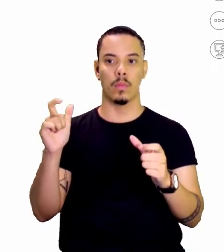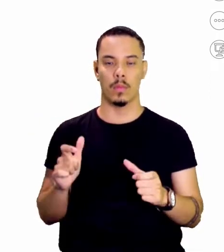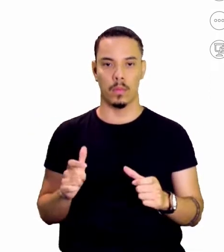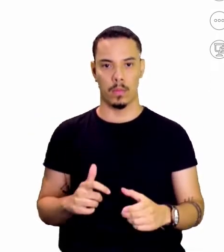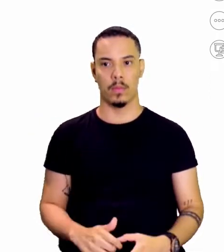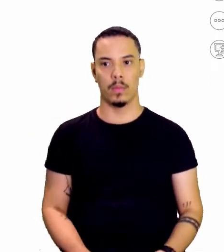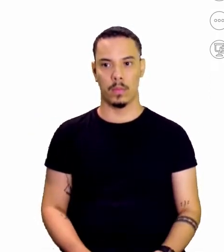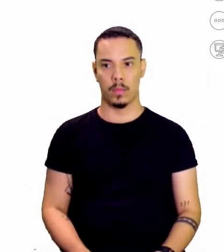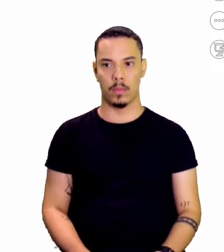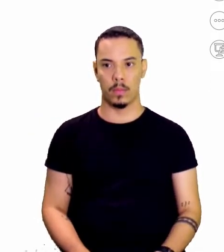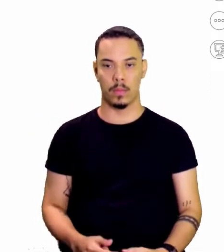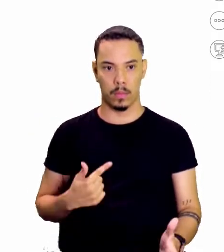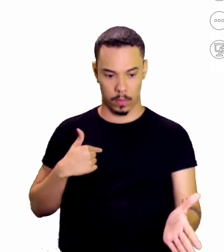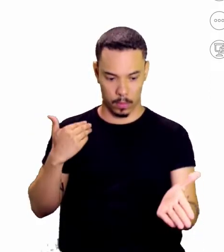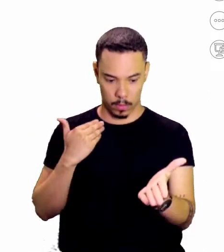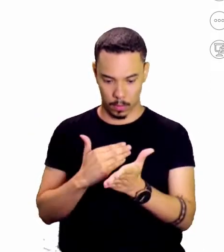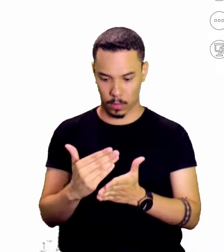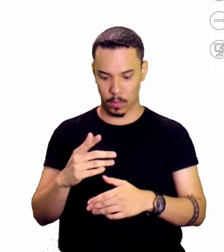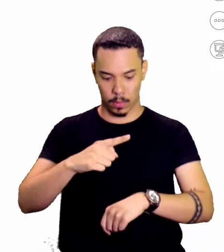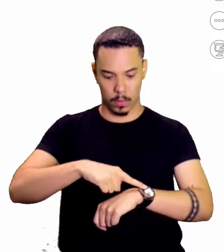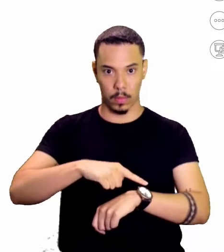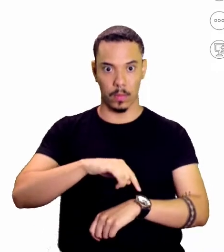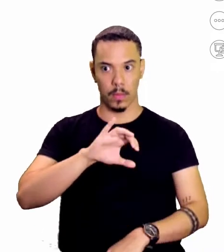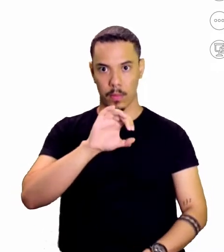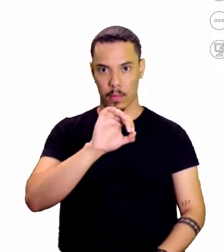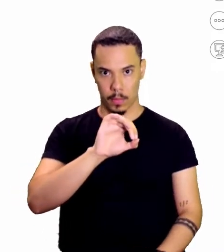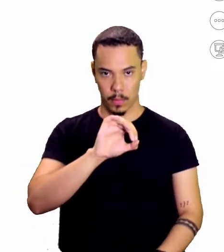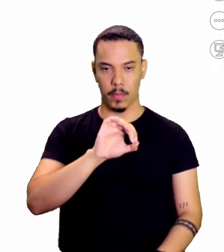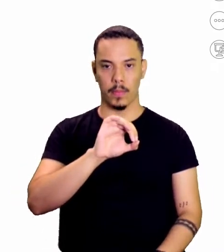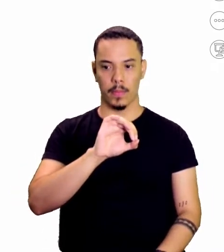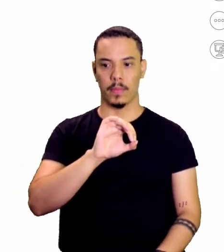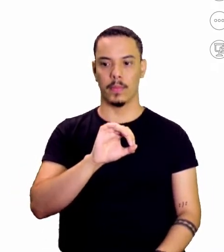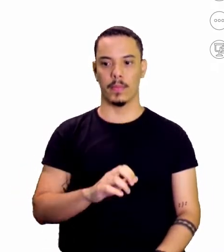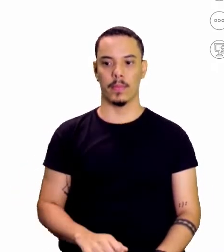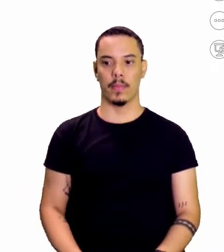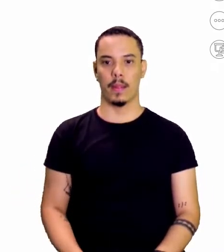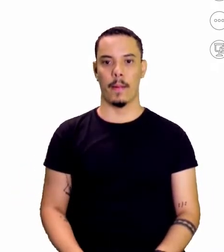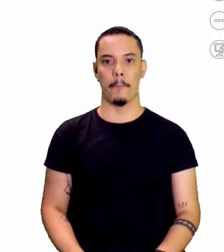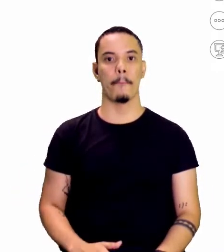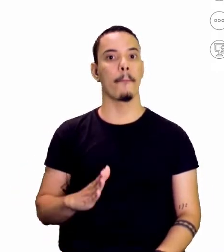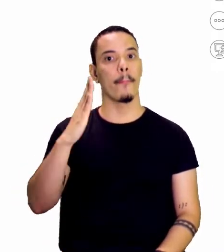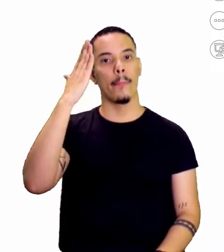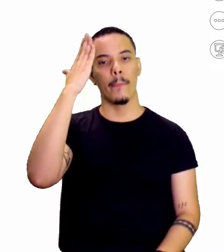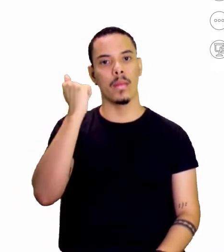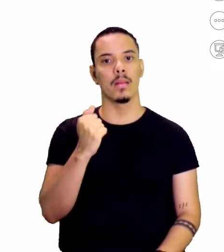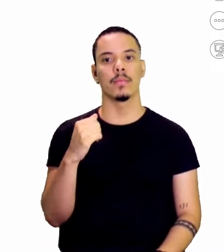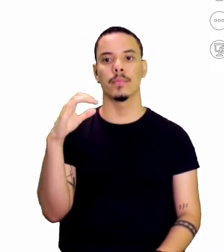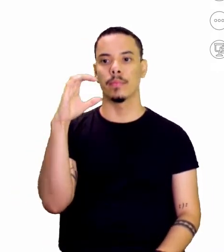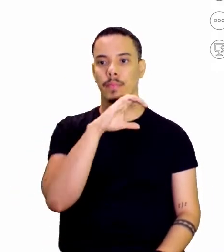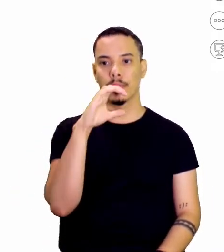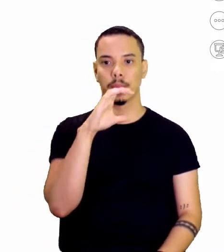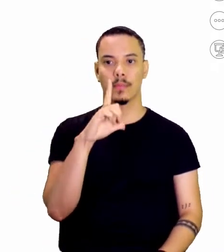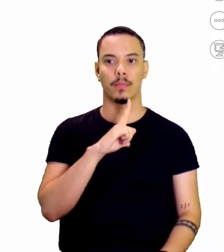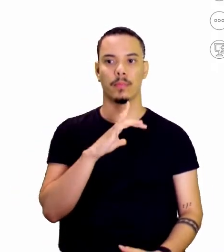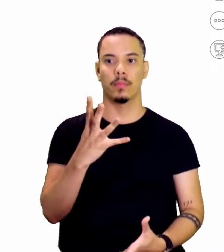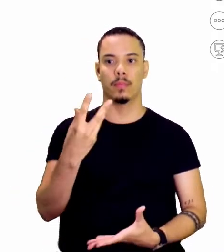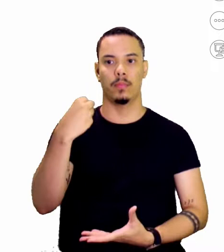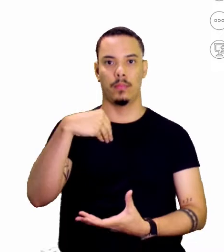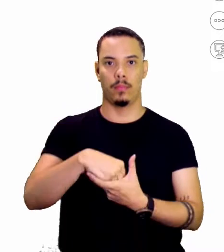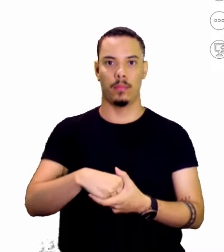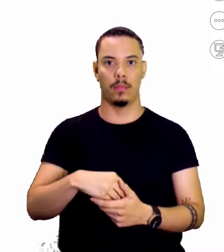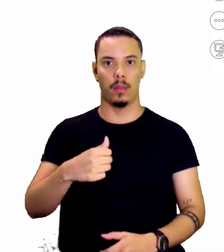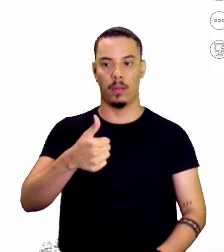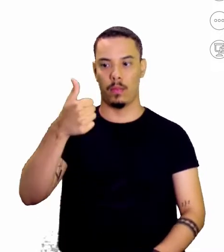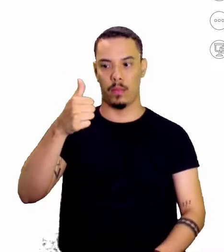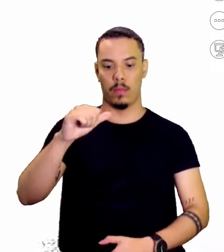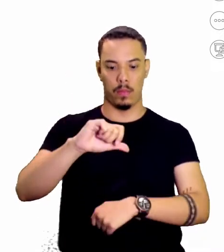Ou seja quando eu comecei a marcar né o tempo igual a zero ele quer saber velocidades envolvida pelo carro nessa primeira